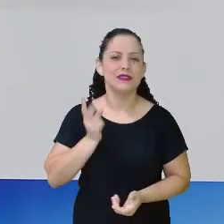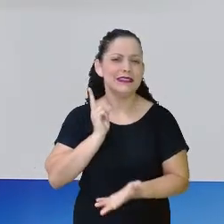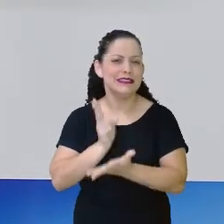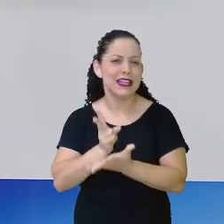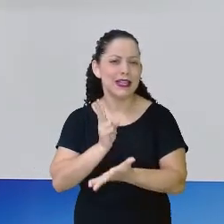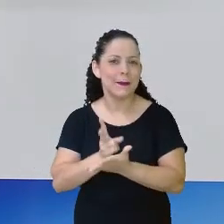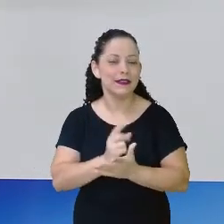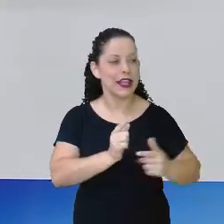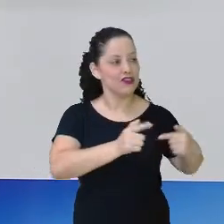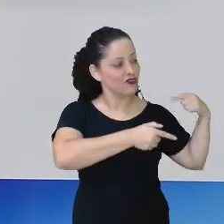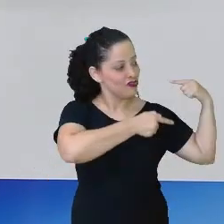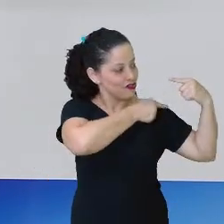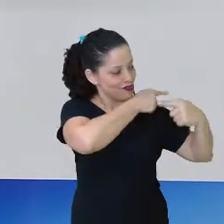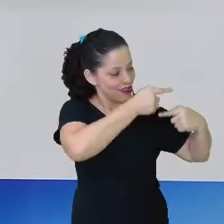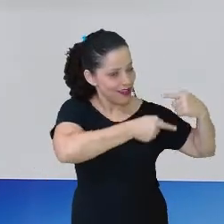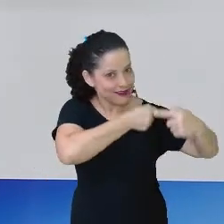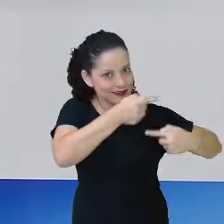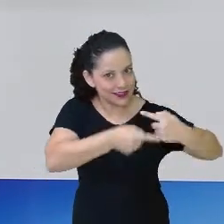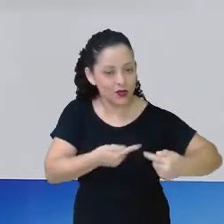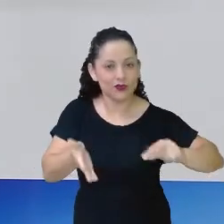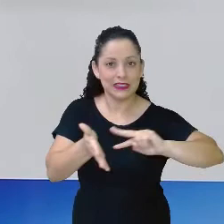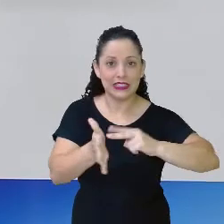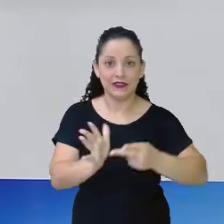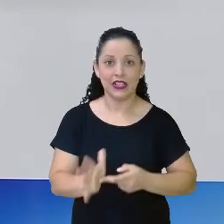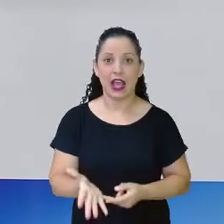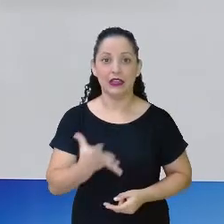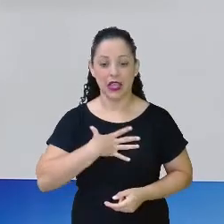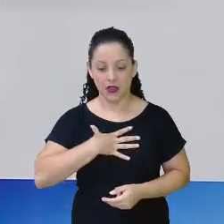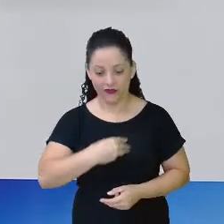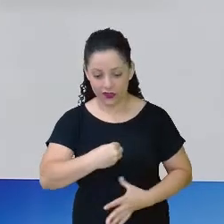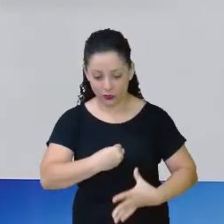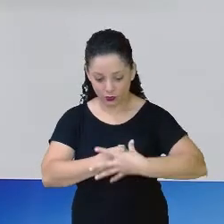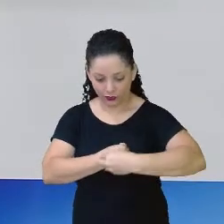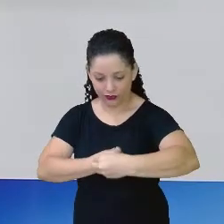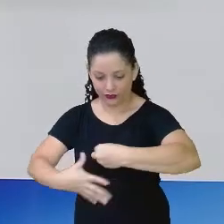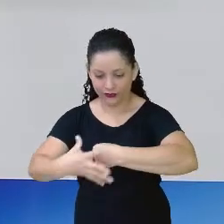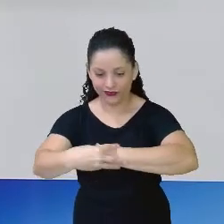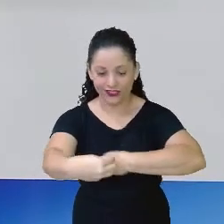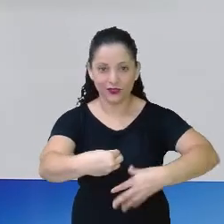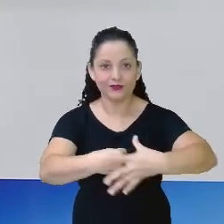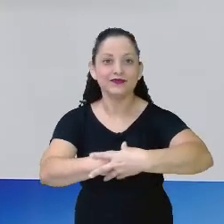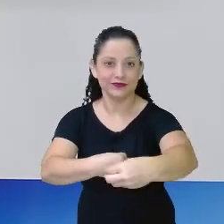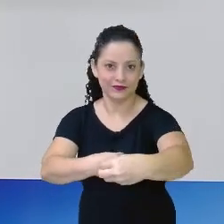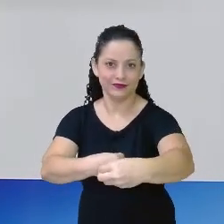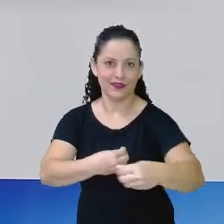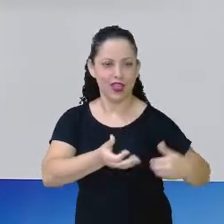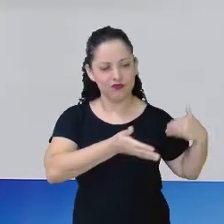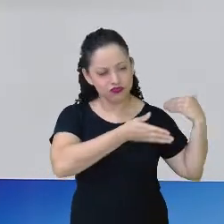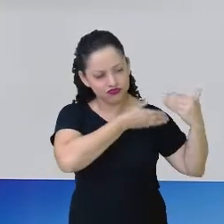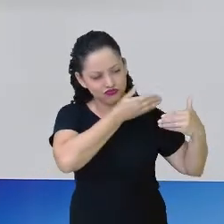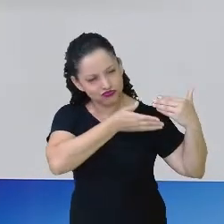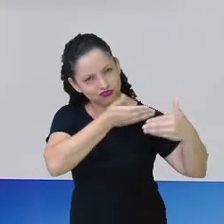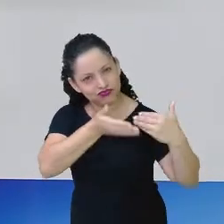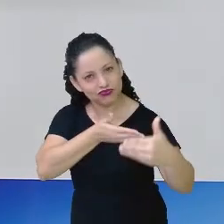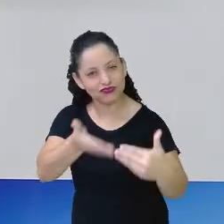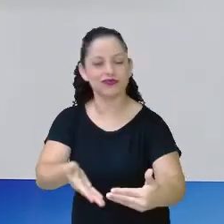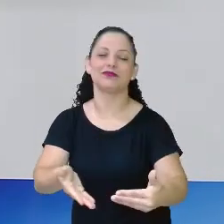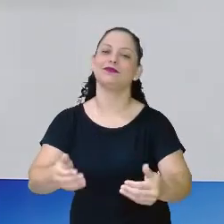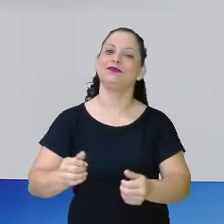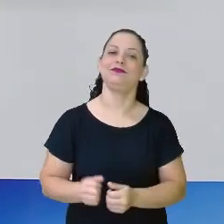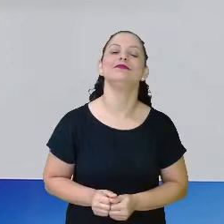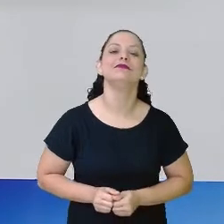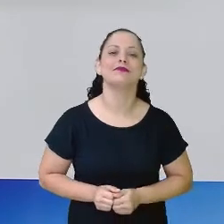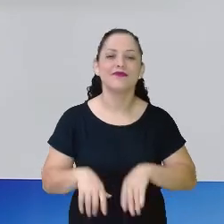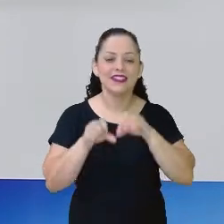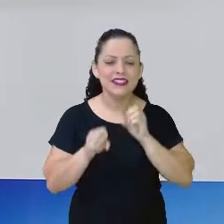gente fala isso, de geração para geração, é isso. Vai se passando pelos tempos, através dos tempos, de pais para filhos, de